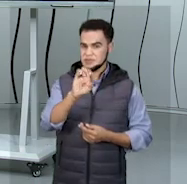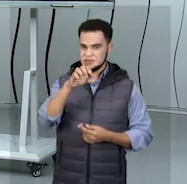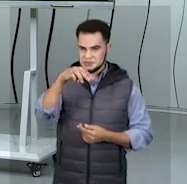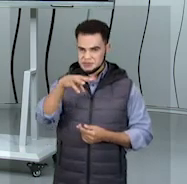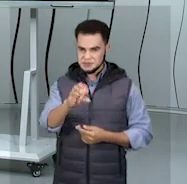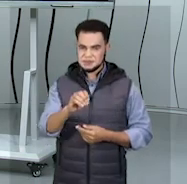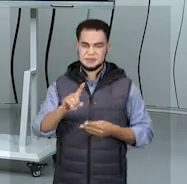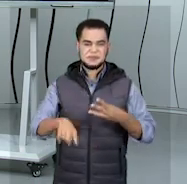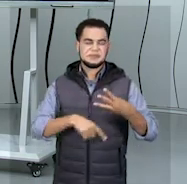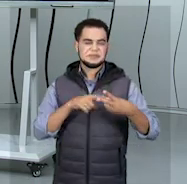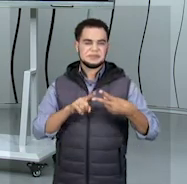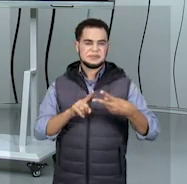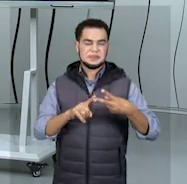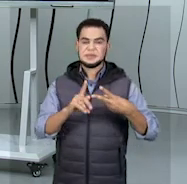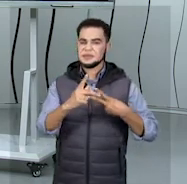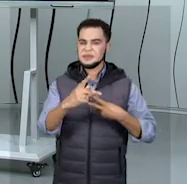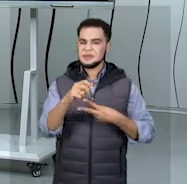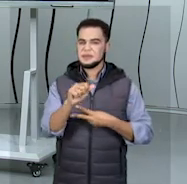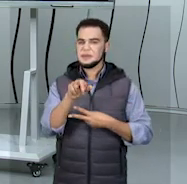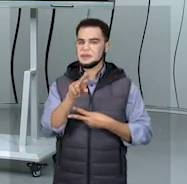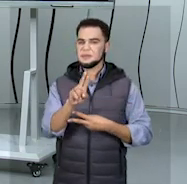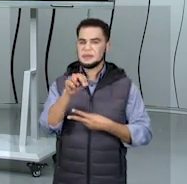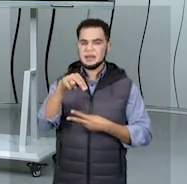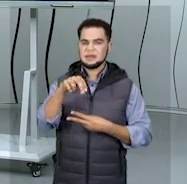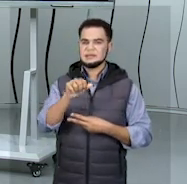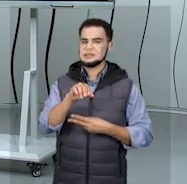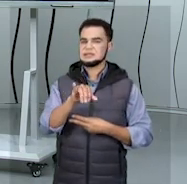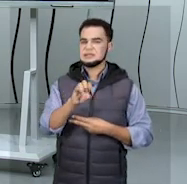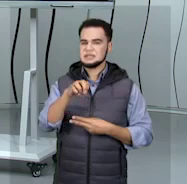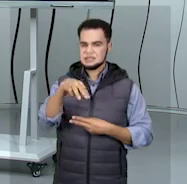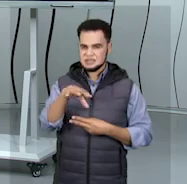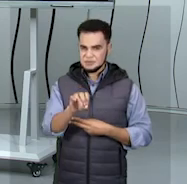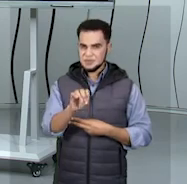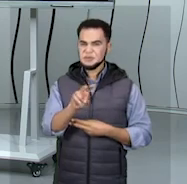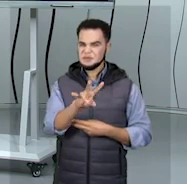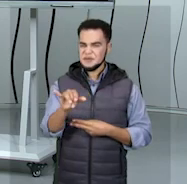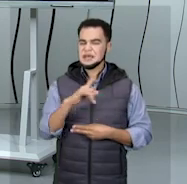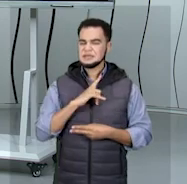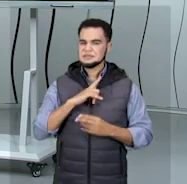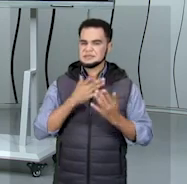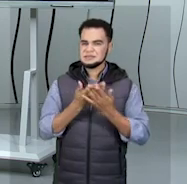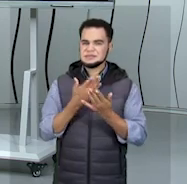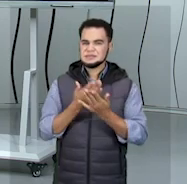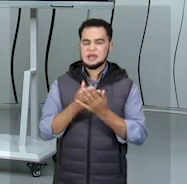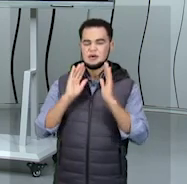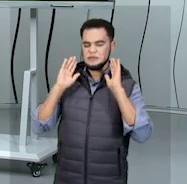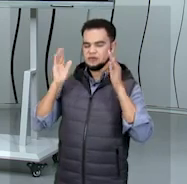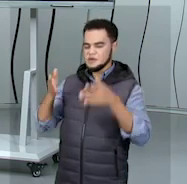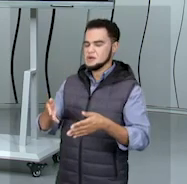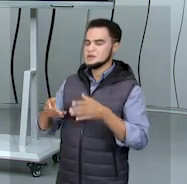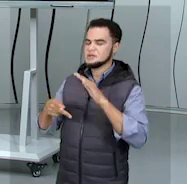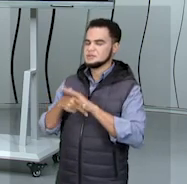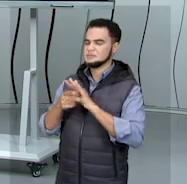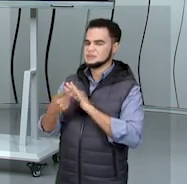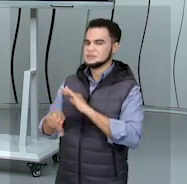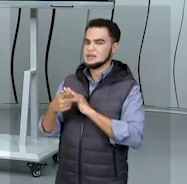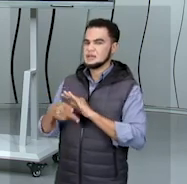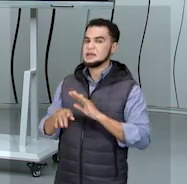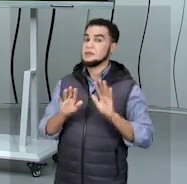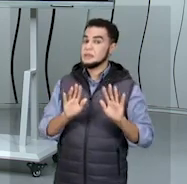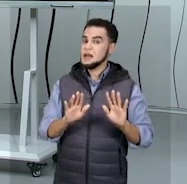também haverá aulas destinadas a essas duas escolas literárias, mas exclusivamente para